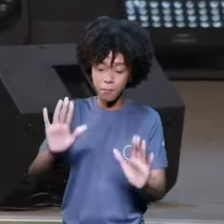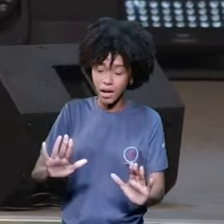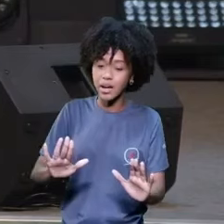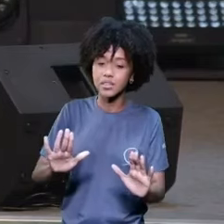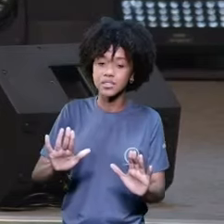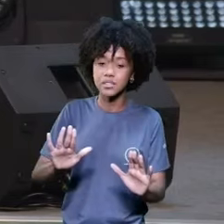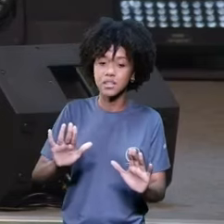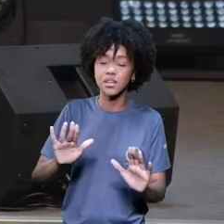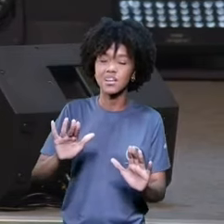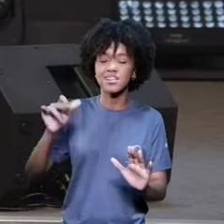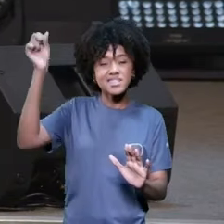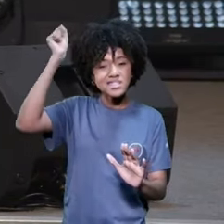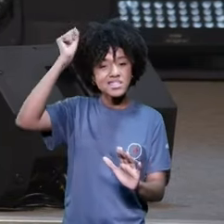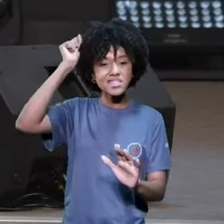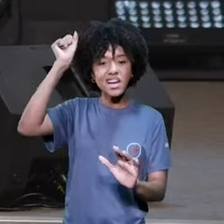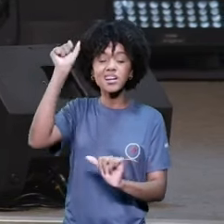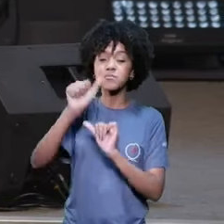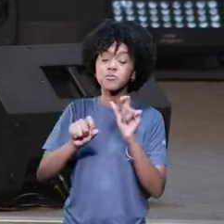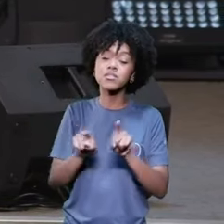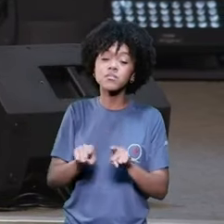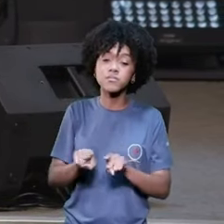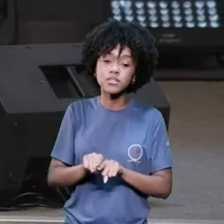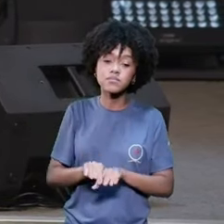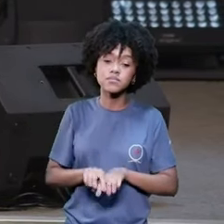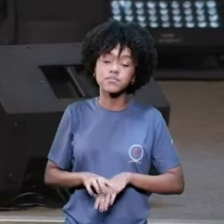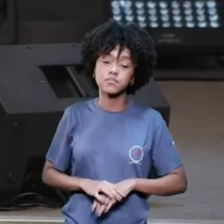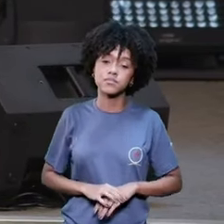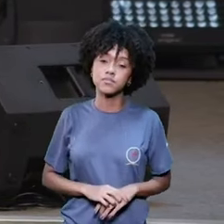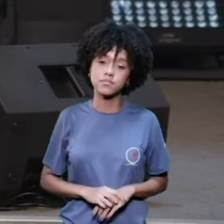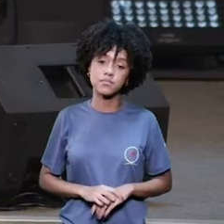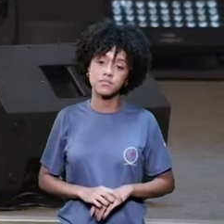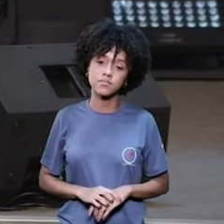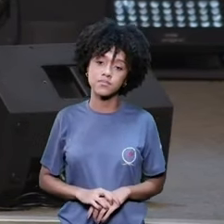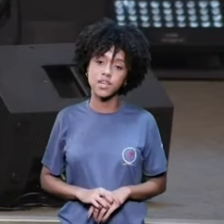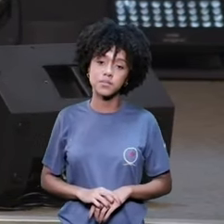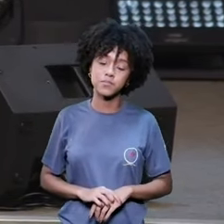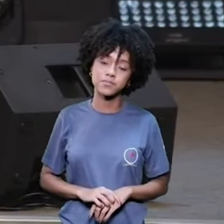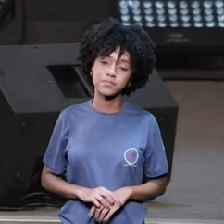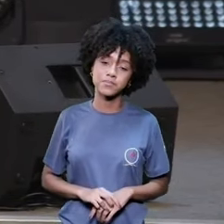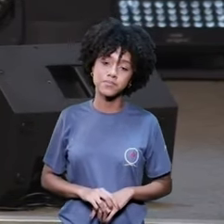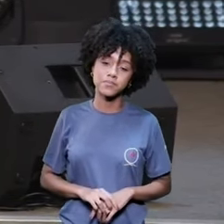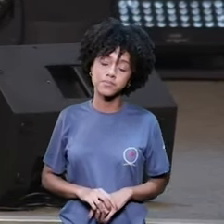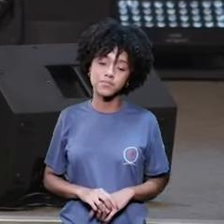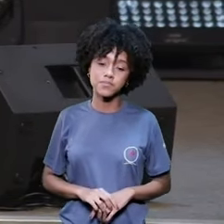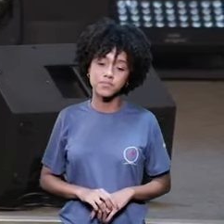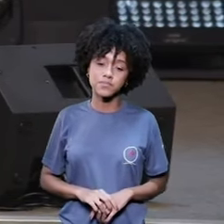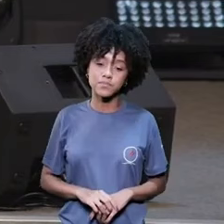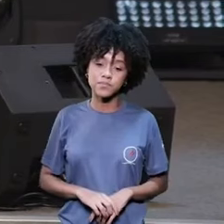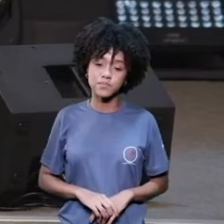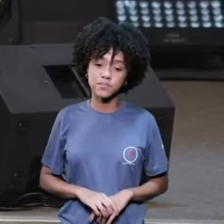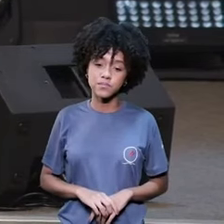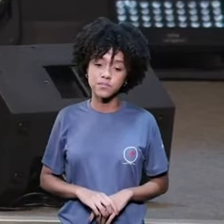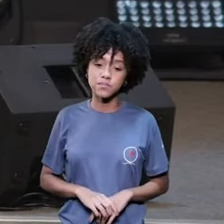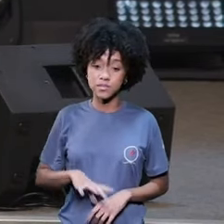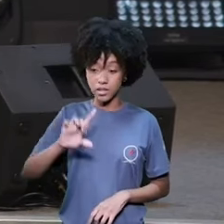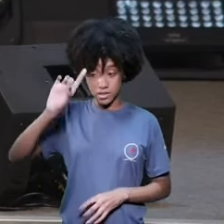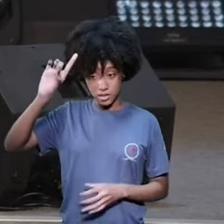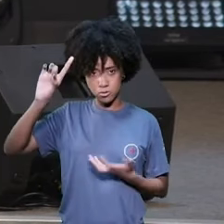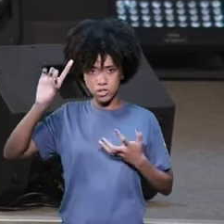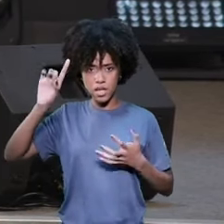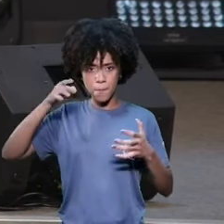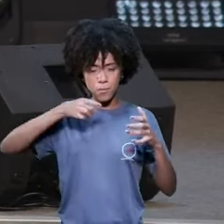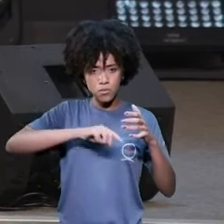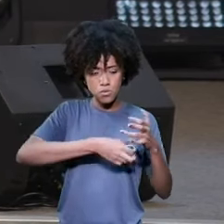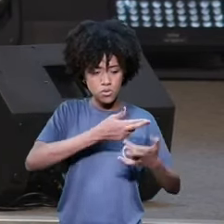Deus te levar onde ele quer te levar, ele tem que acrescentar. Para outros, tem que tirar. Aí Deus fala: eu quero mais, eu quero ser mais profundo contigo. Eu quero que você